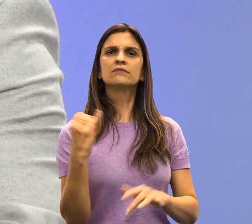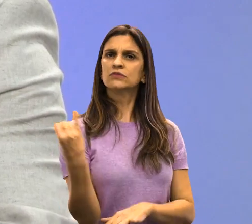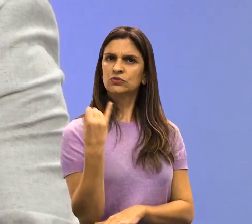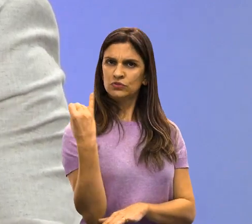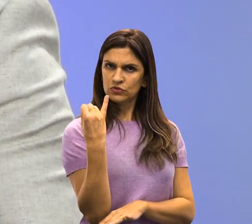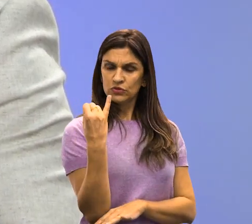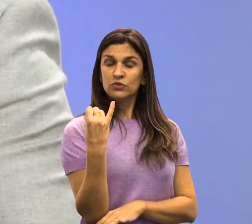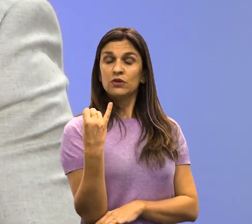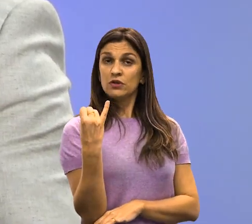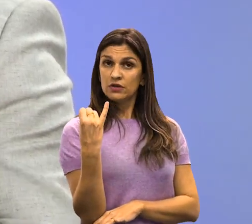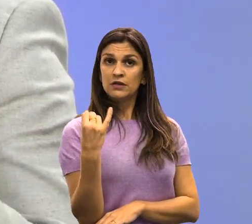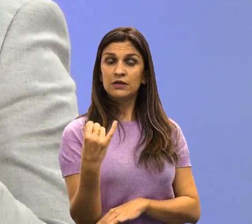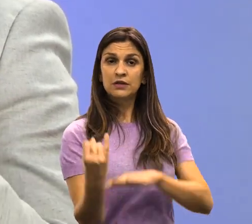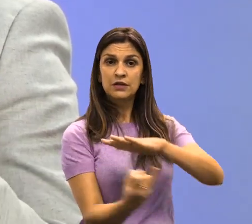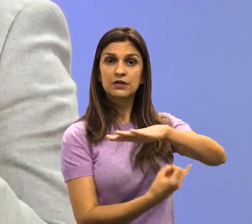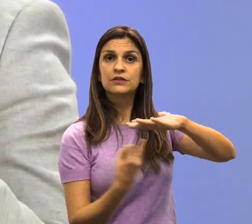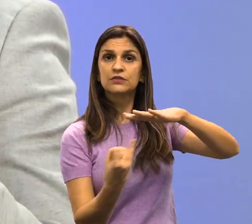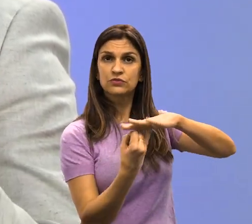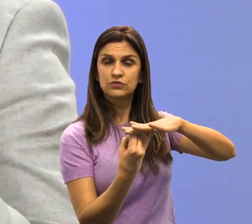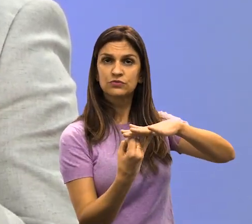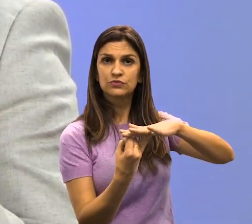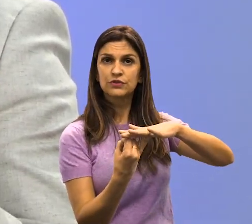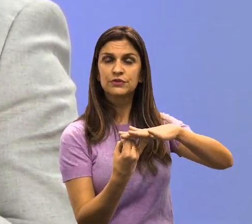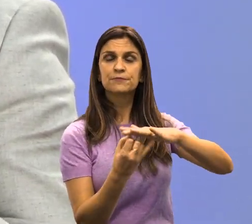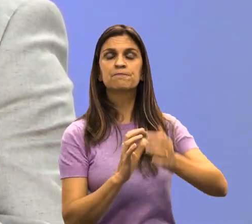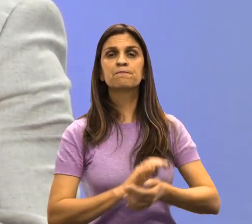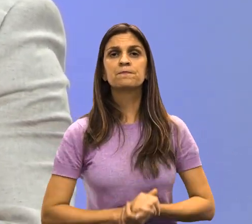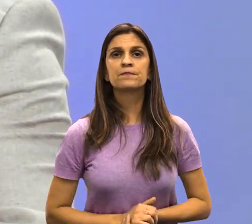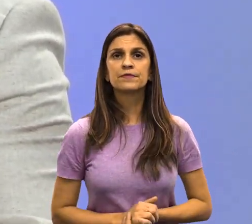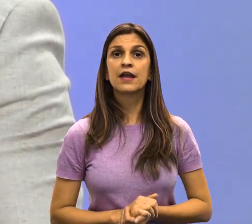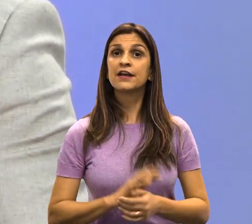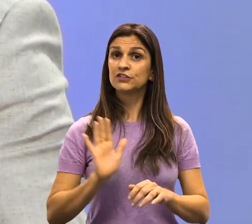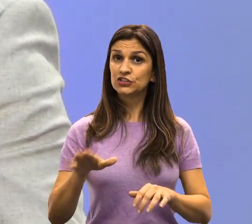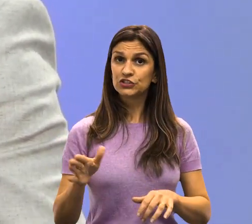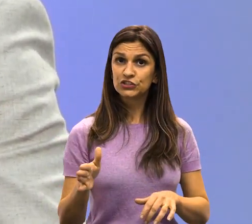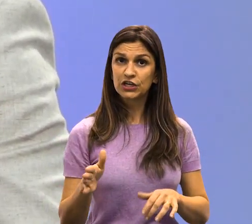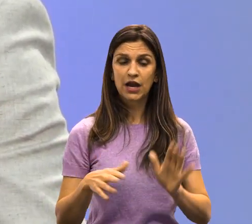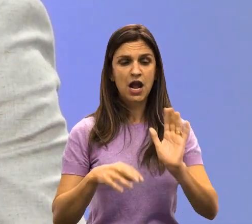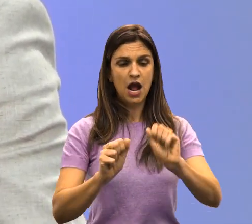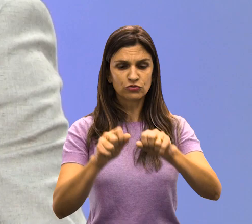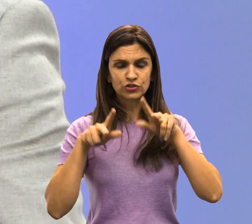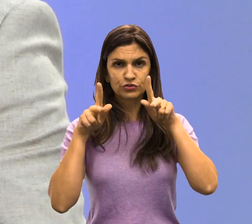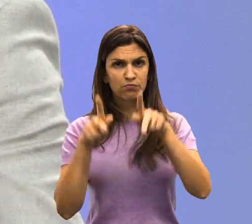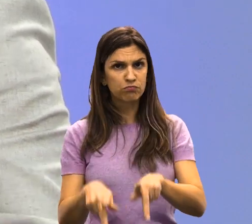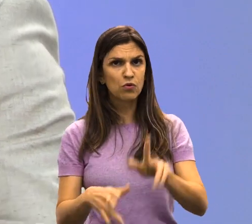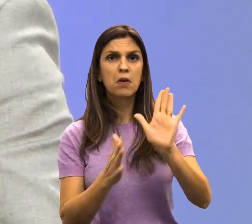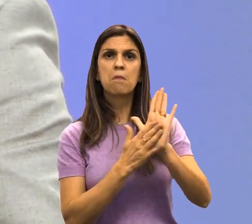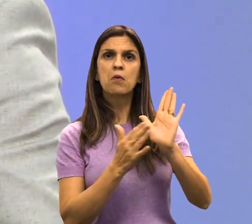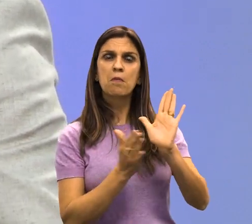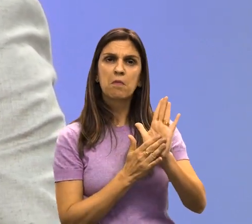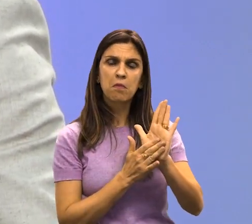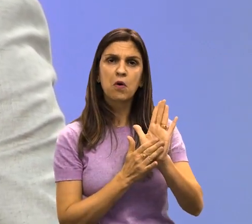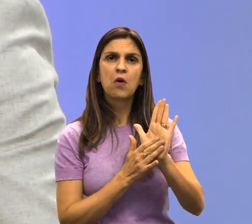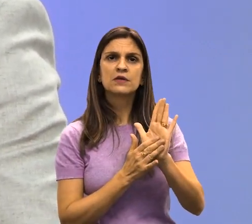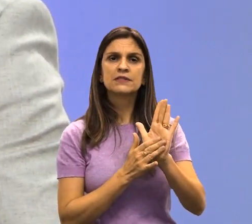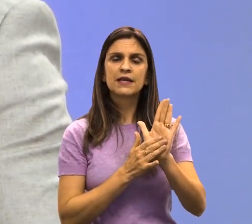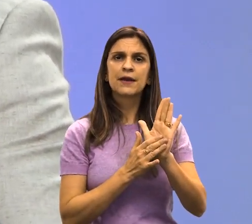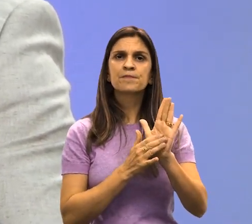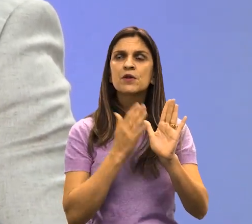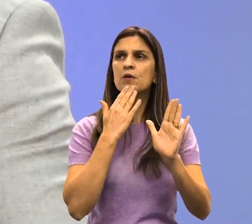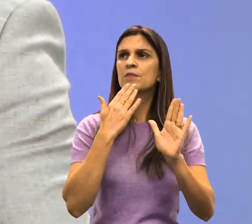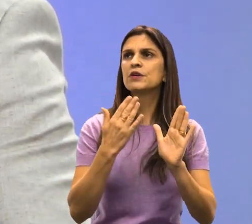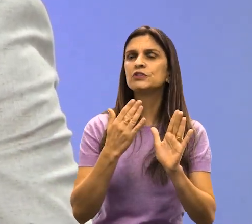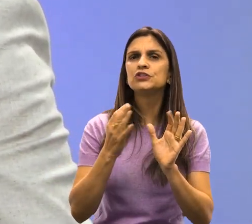já fiz audiência pública, nós já fizemos uma proposta de montar um GT, até o momento não recebi